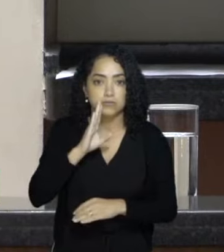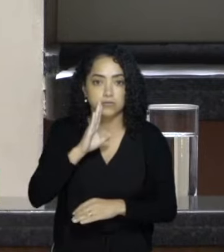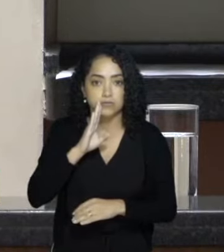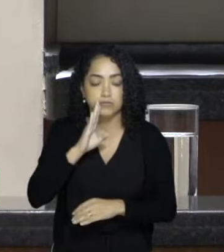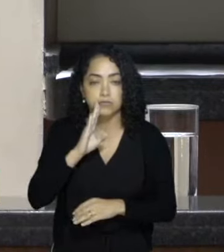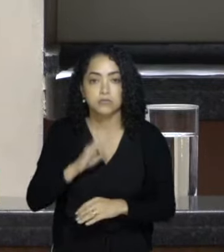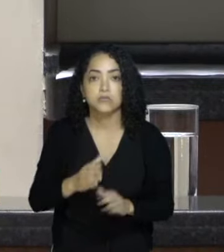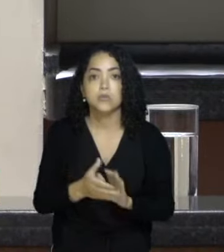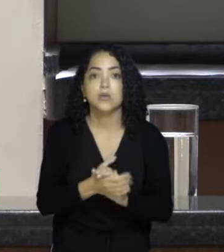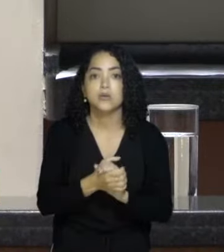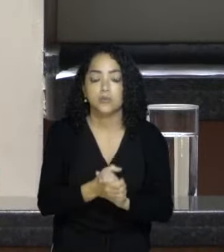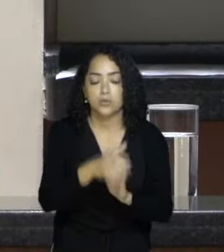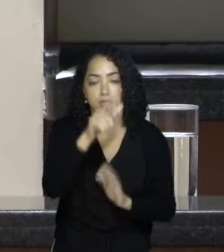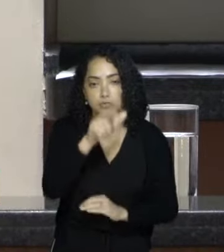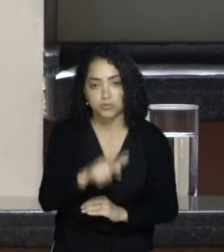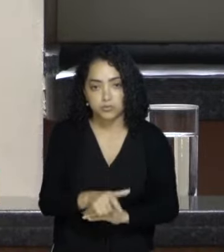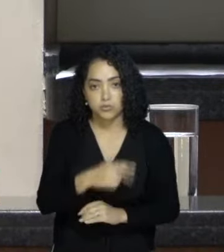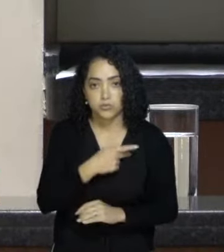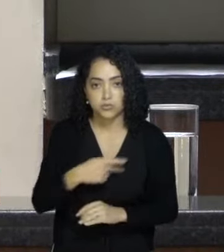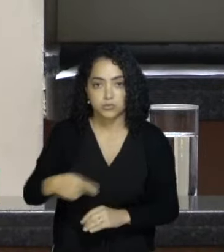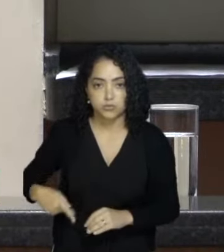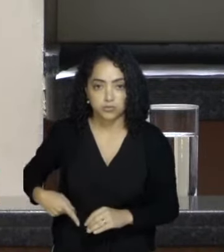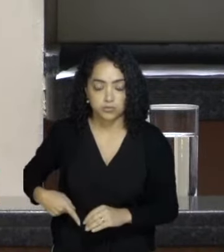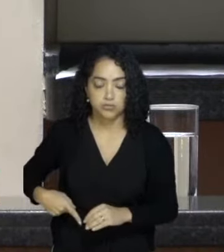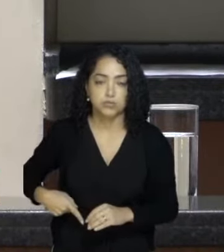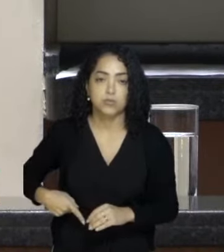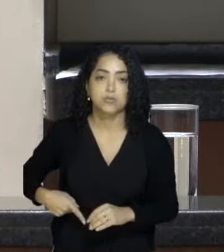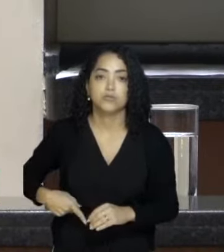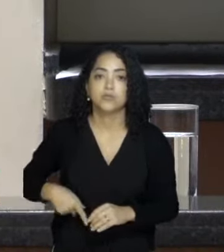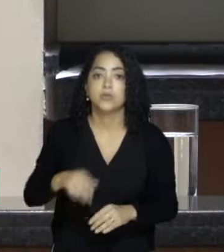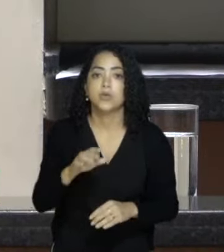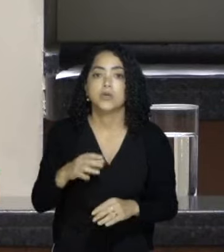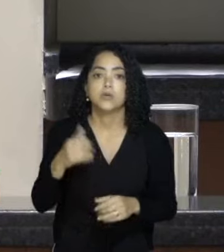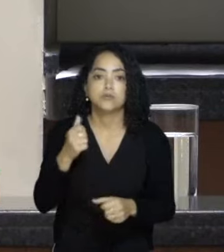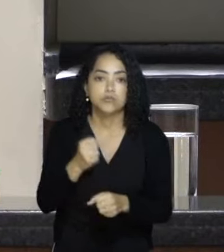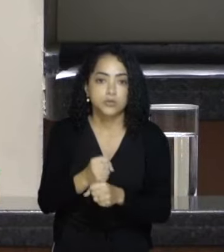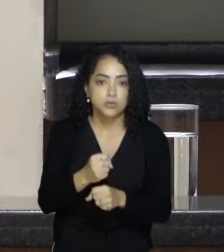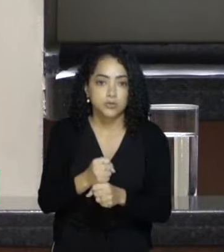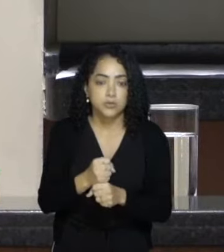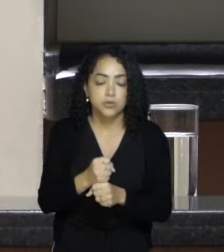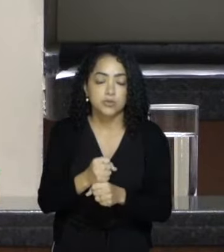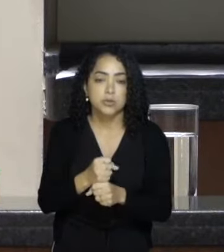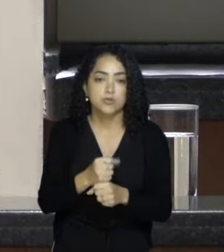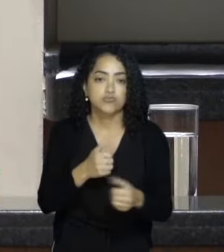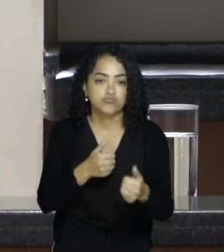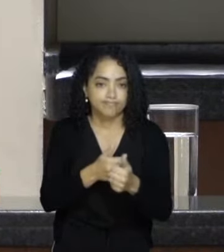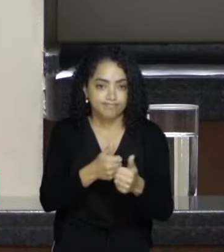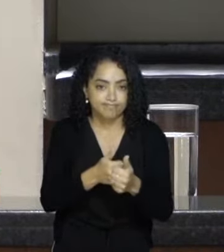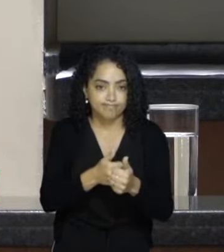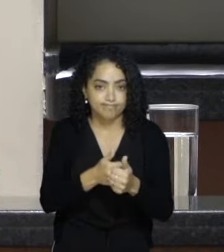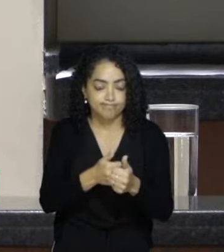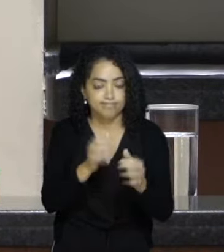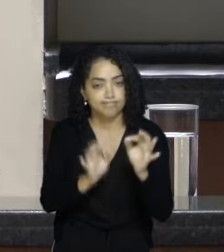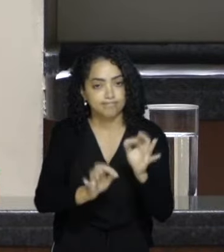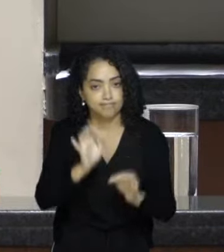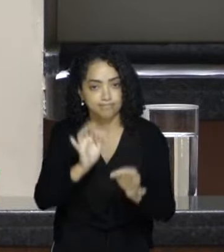manifestando aplausos ao presidente do Tribunal de Justiça de Santa Catarina, senhor João Henrique Blasi, pela instalação da vara